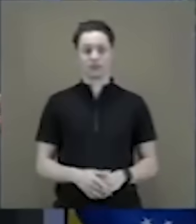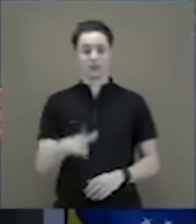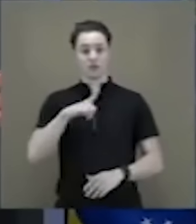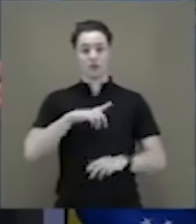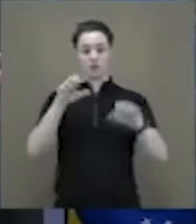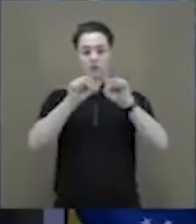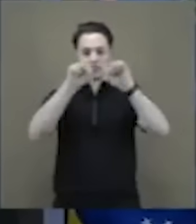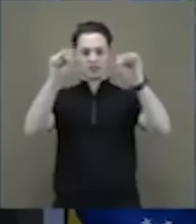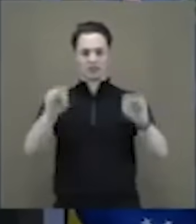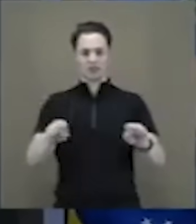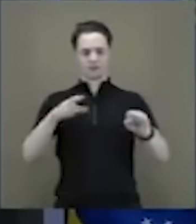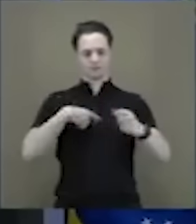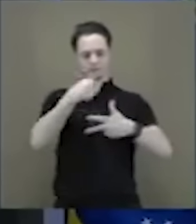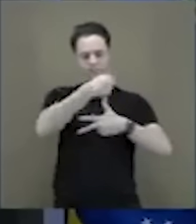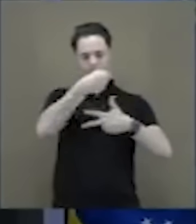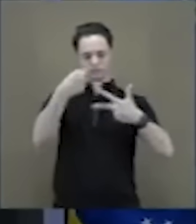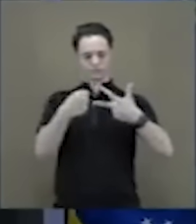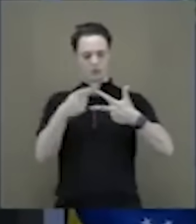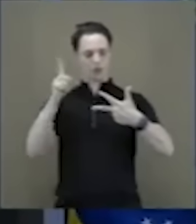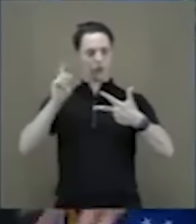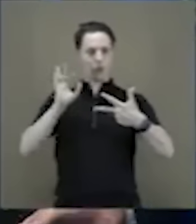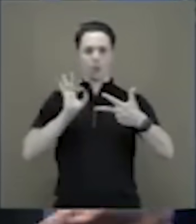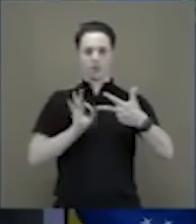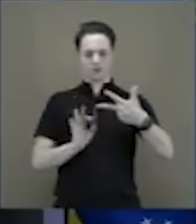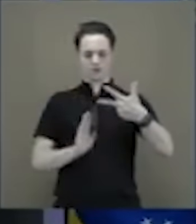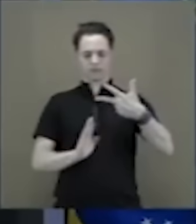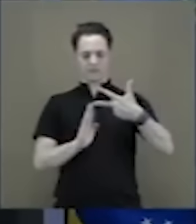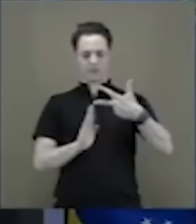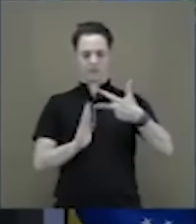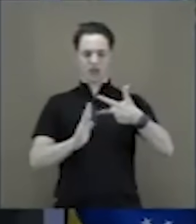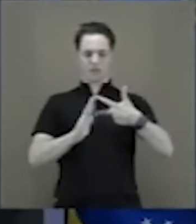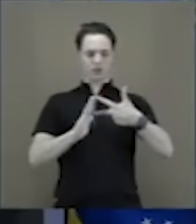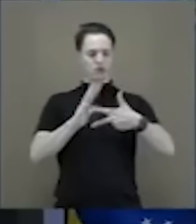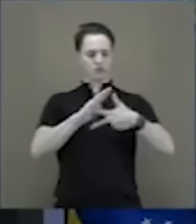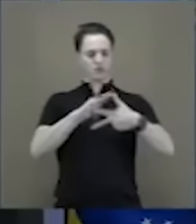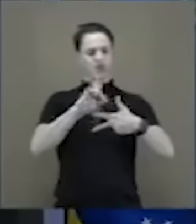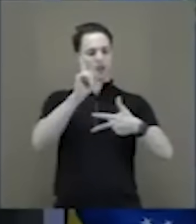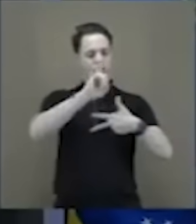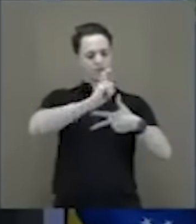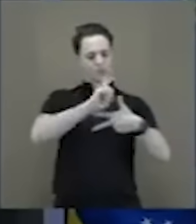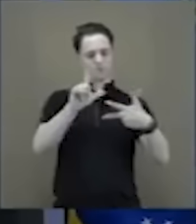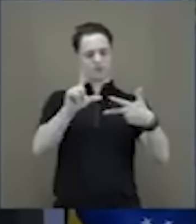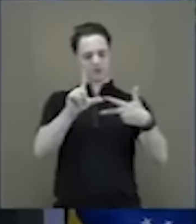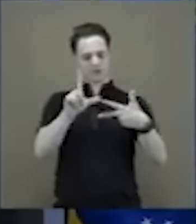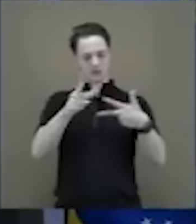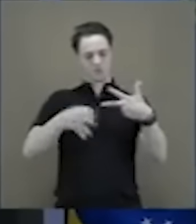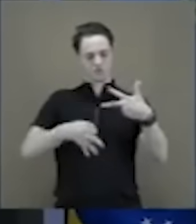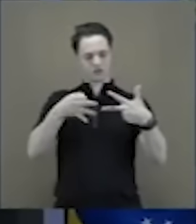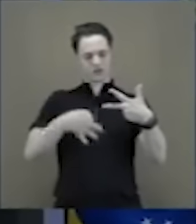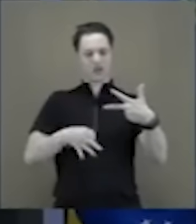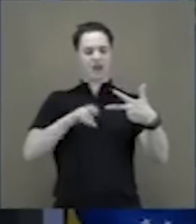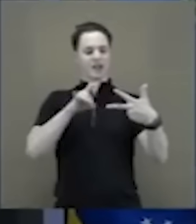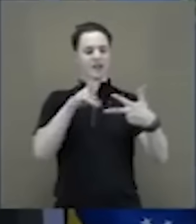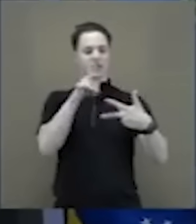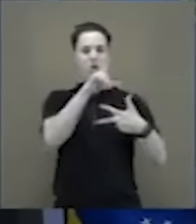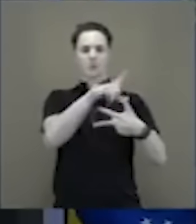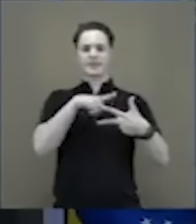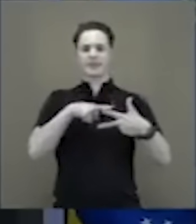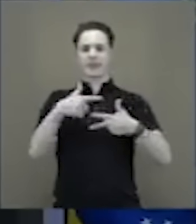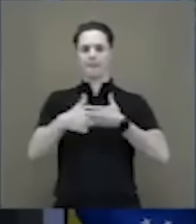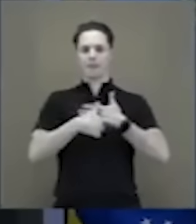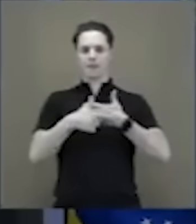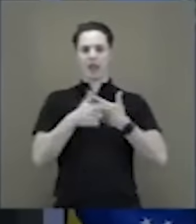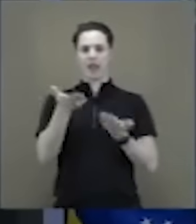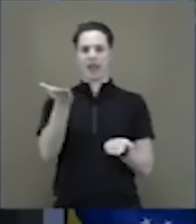freios e contrapesos, naquilo que defendeu Montesquieu e tantos outros grandes, separação de poderes,